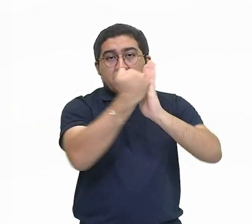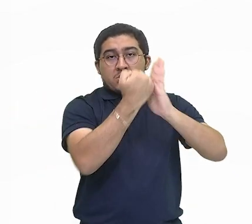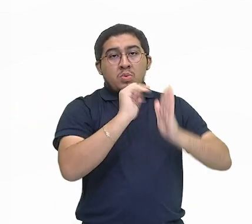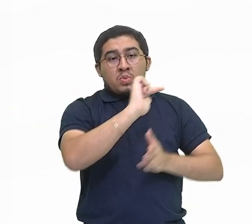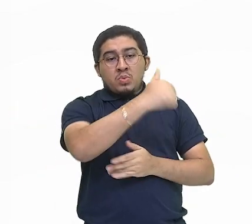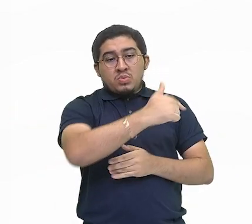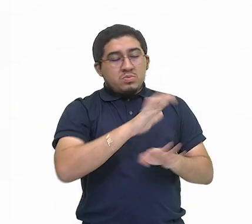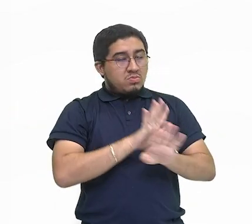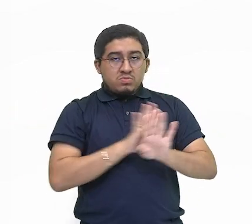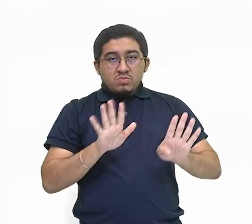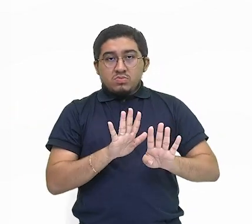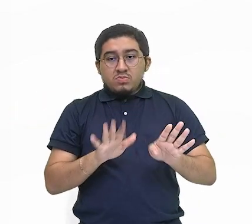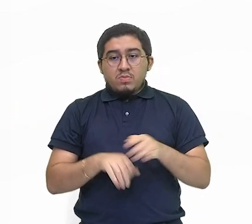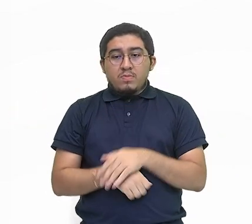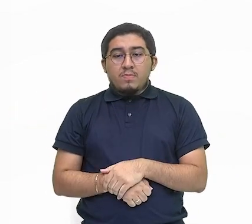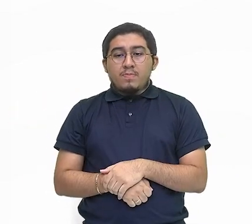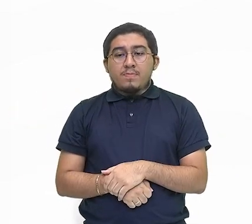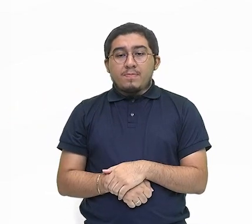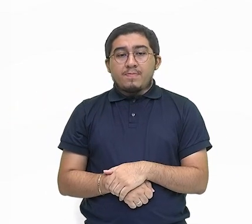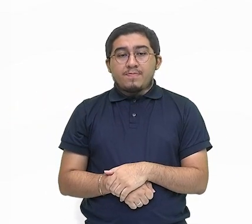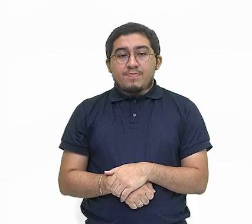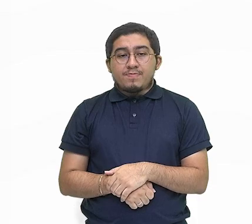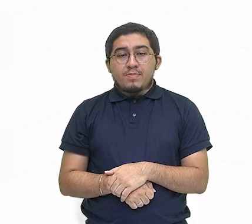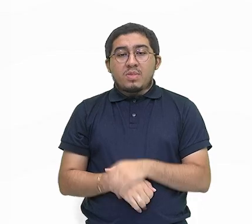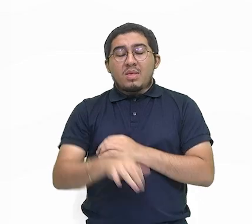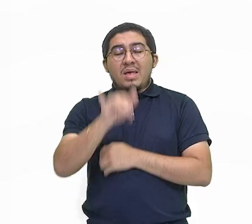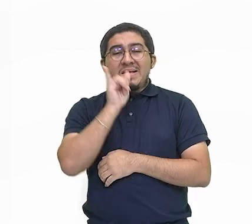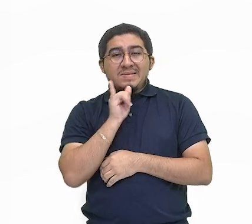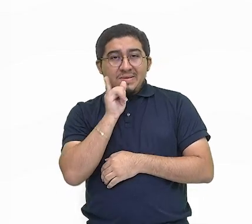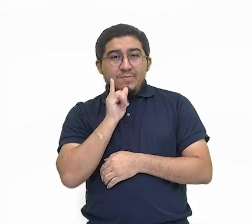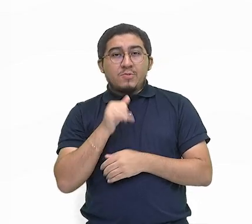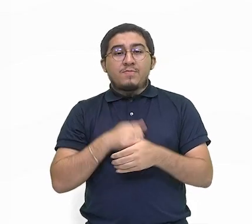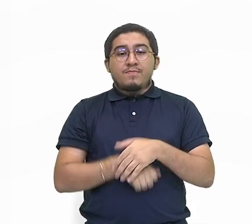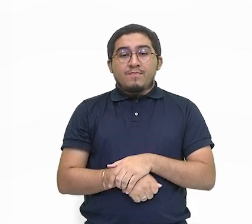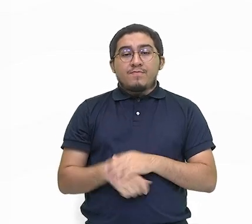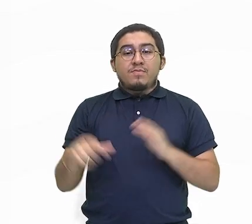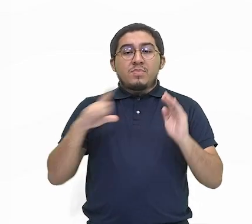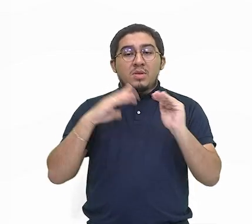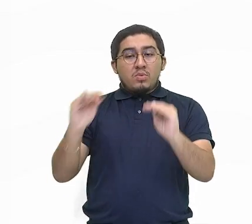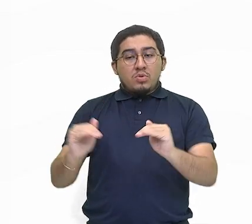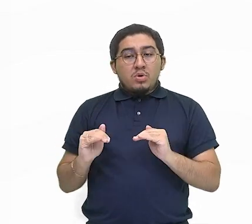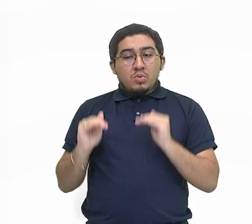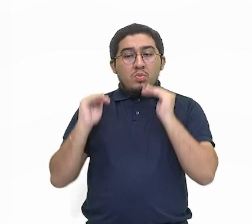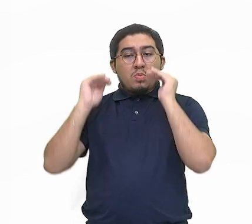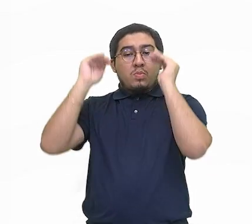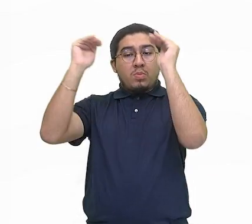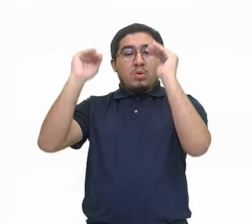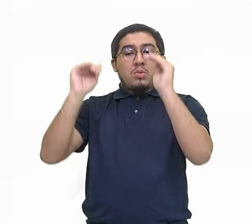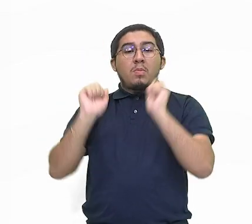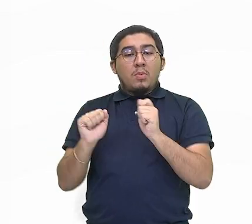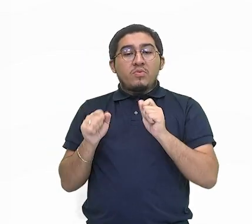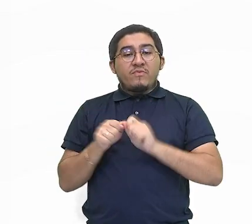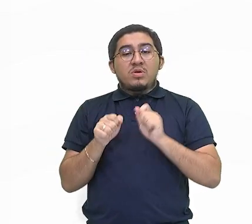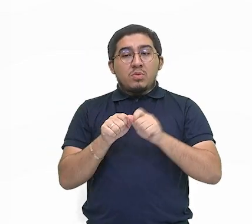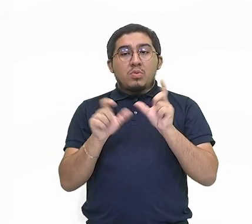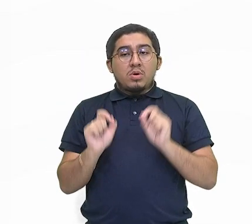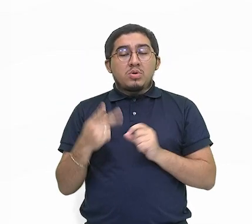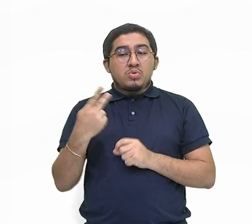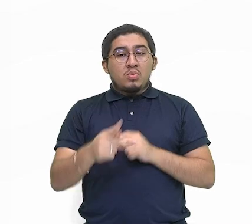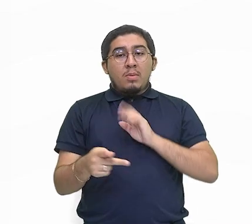outro poder externo. E nós trouxemos como exemplo, Estado soberano é aquele que pode criar